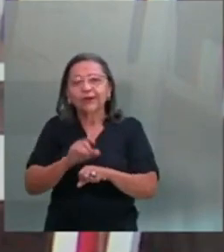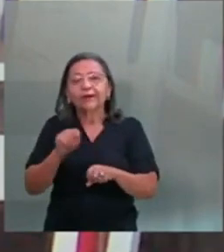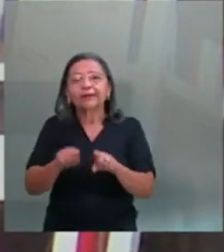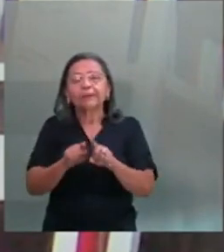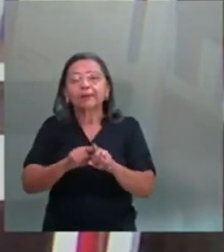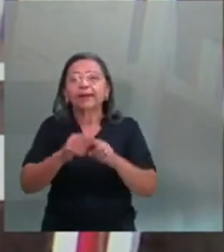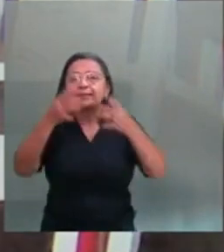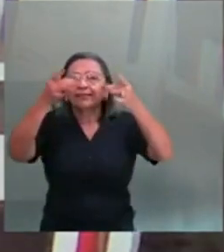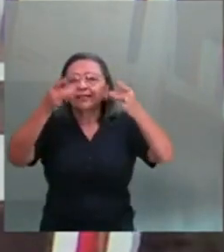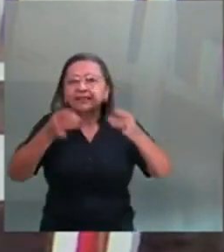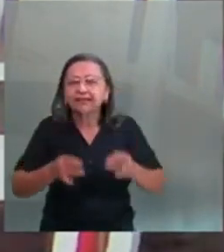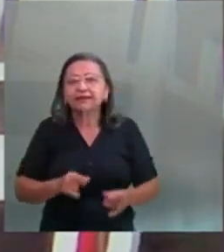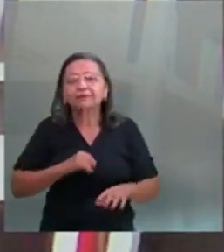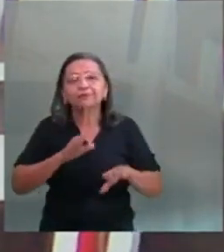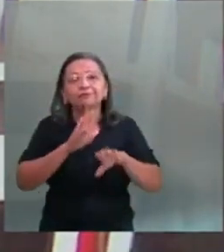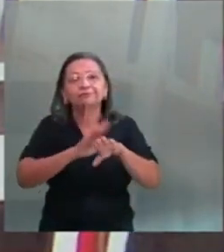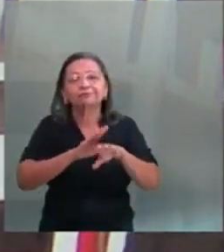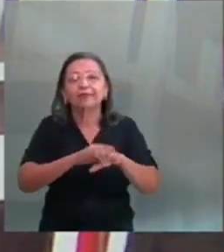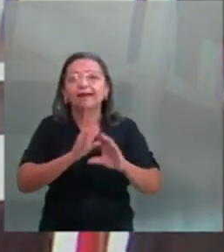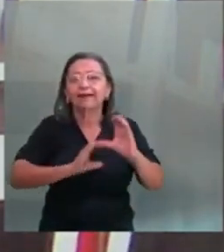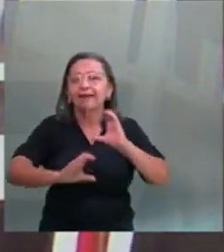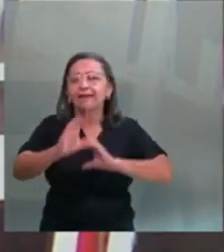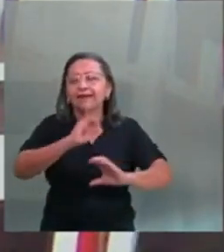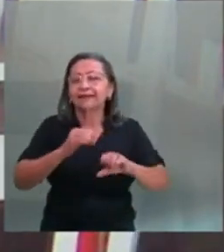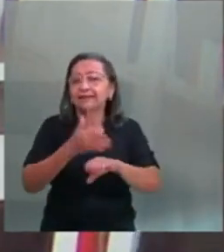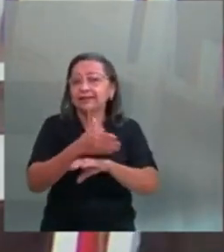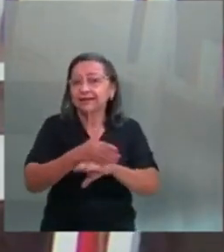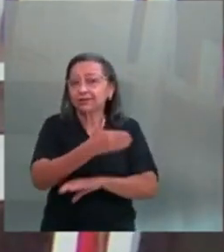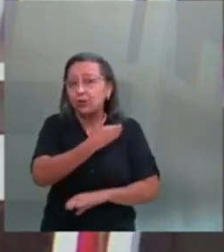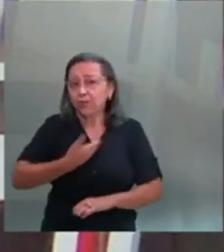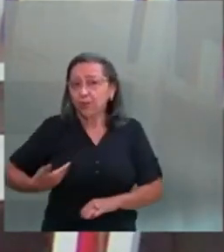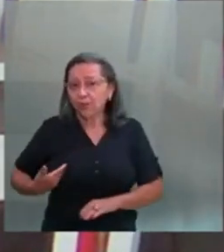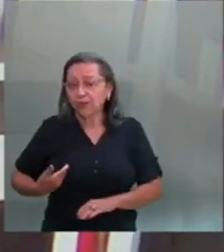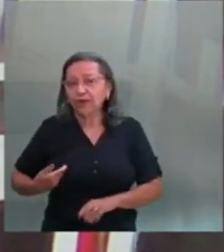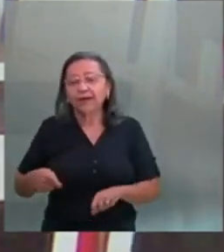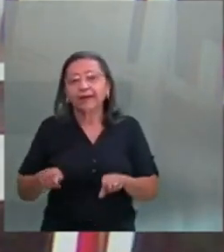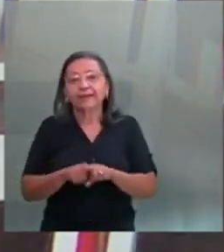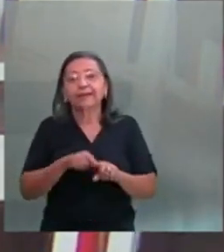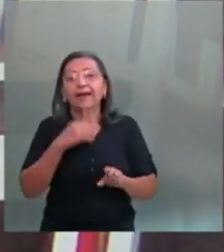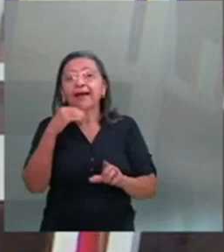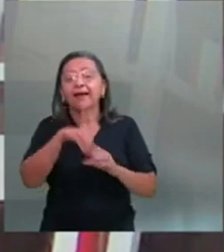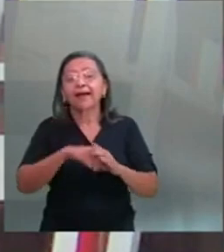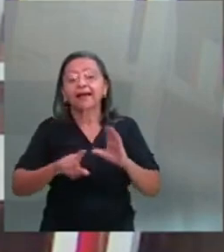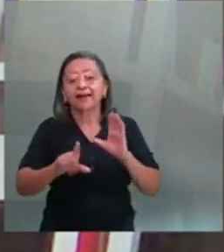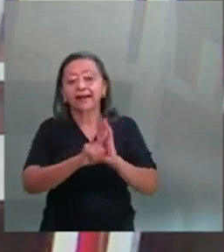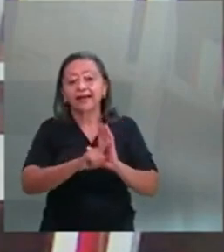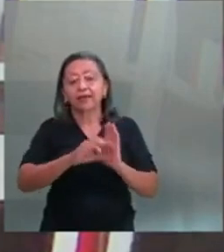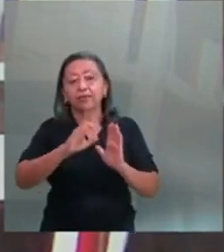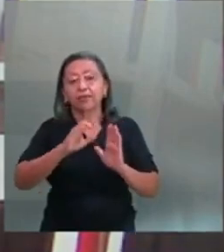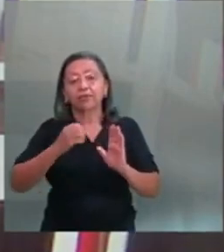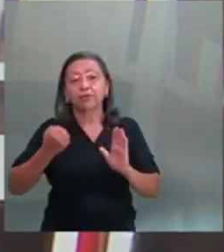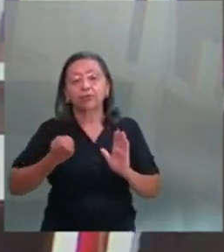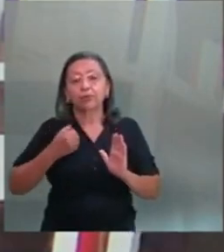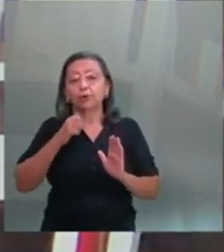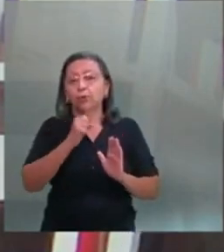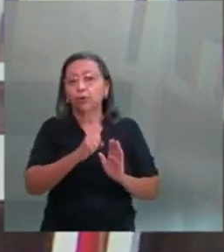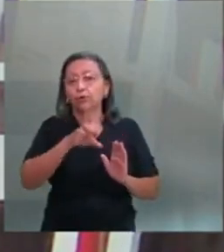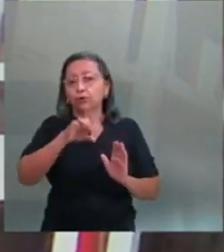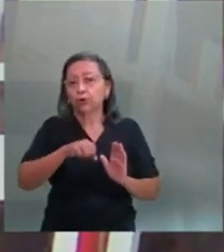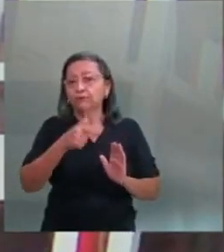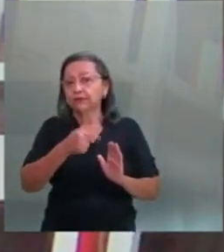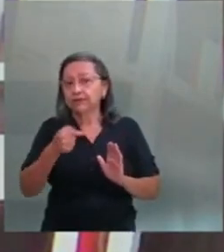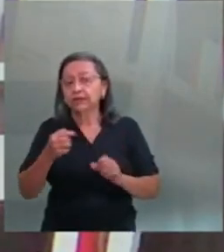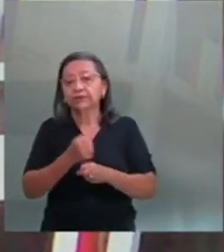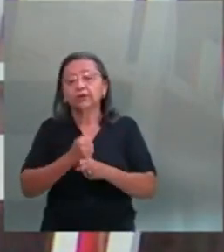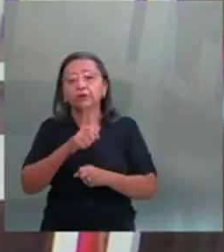na definição dos chamados canais de acesso público na então Lei do Cabo, 8977, de 95,